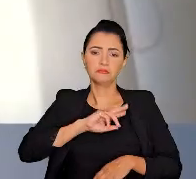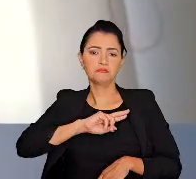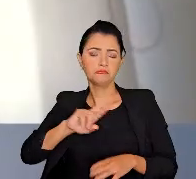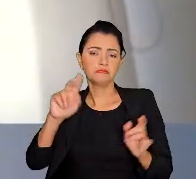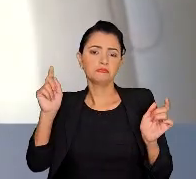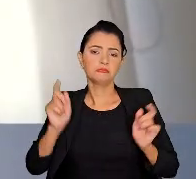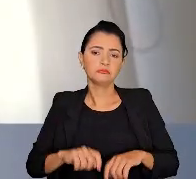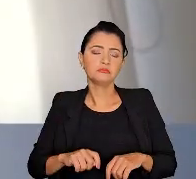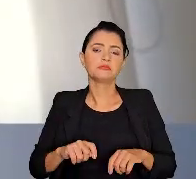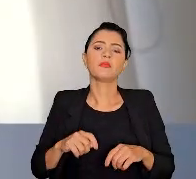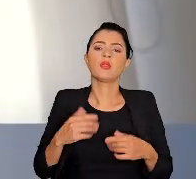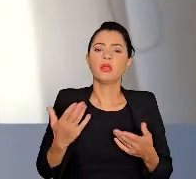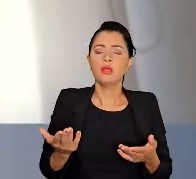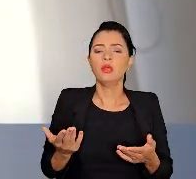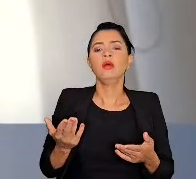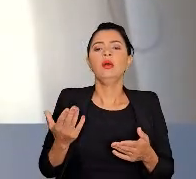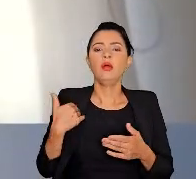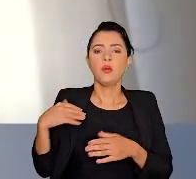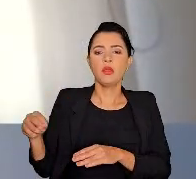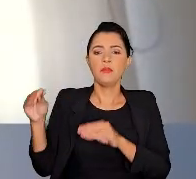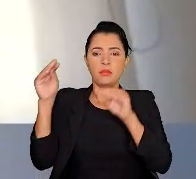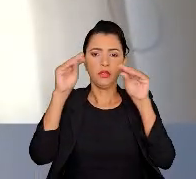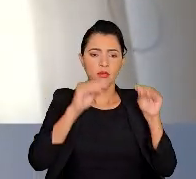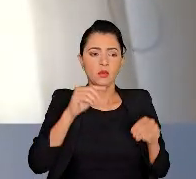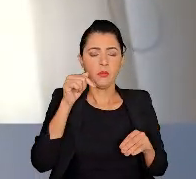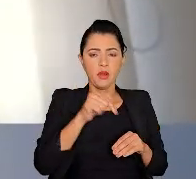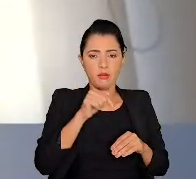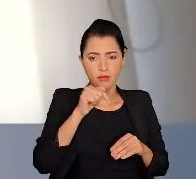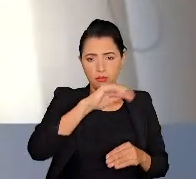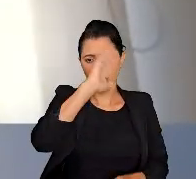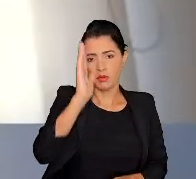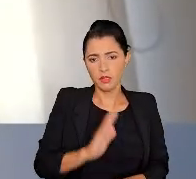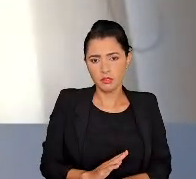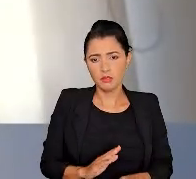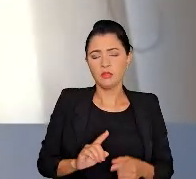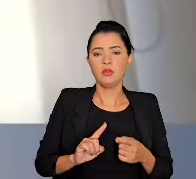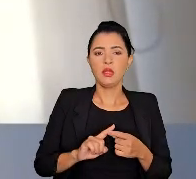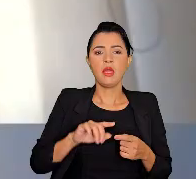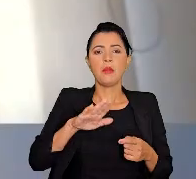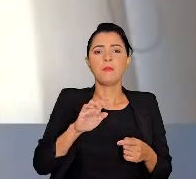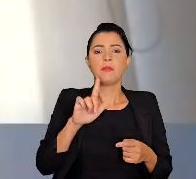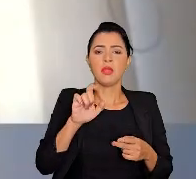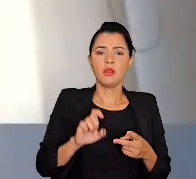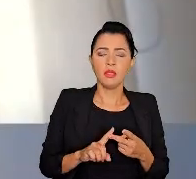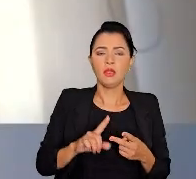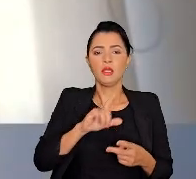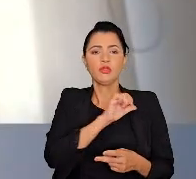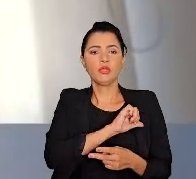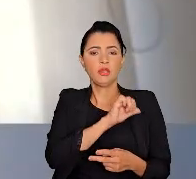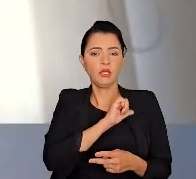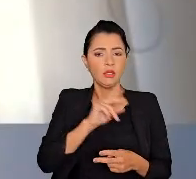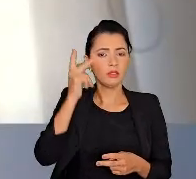uma esparsa imigração, especialmente para Belém, Rio de Janeiro e São Paulo. E, por fim, o período